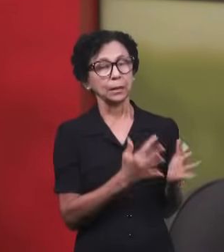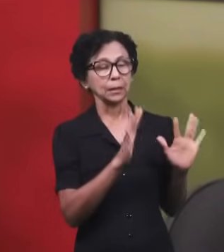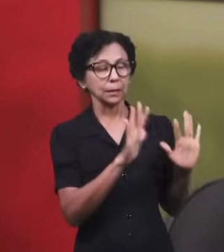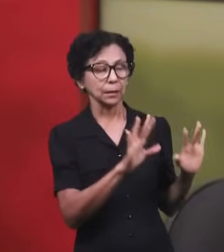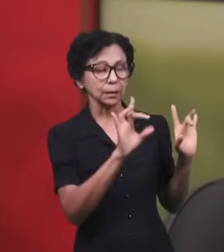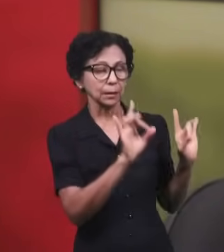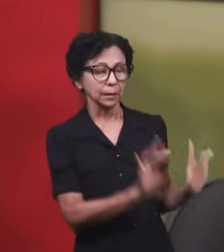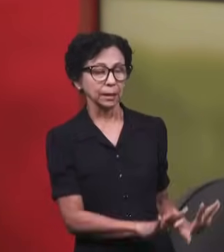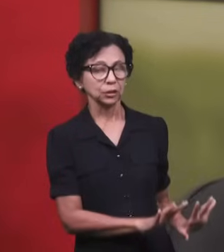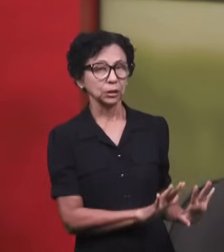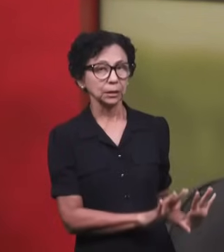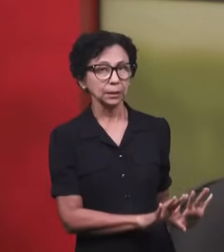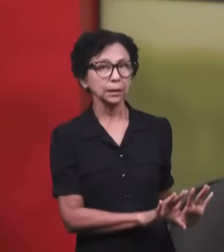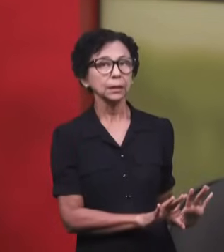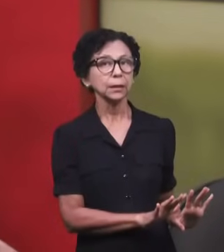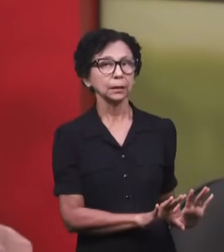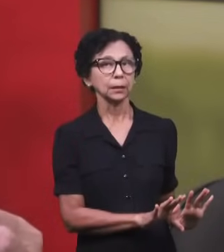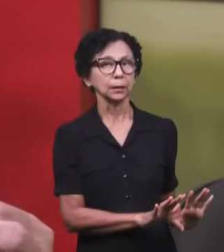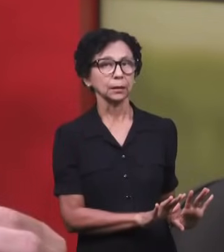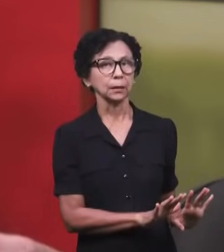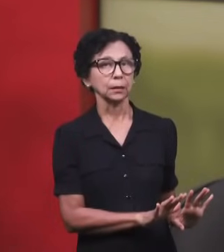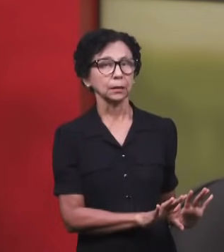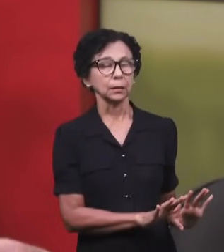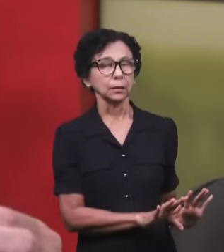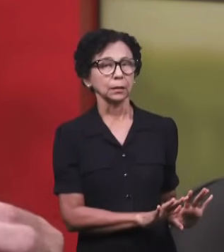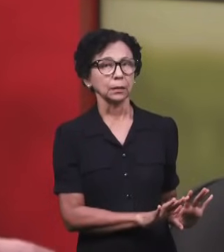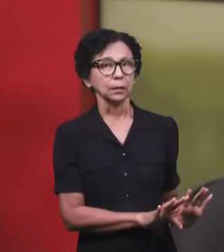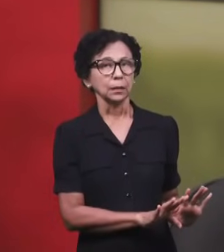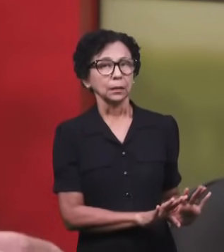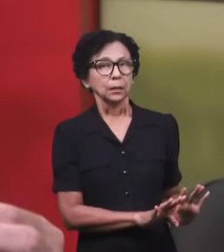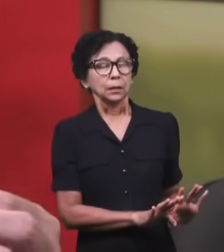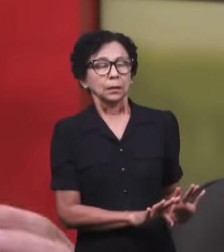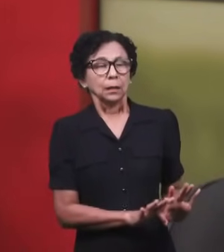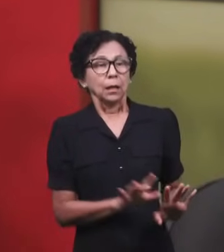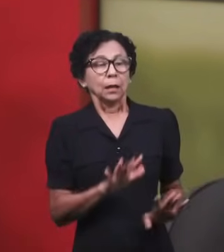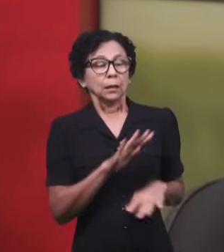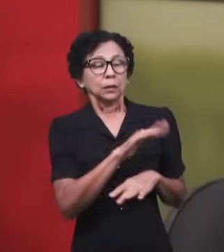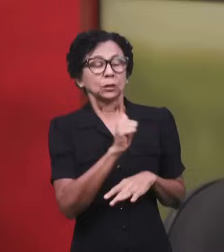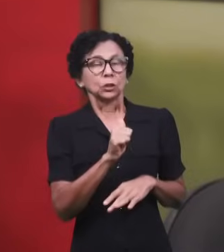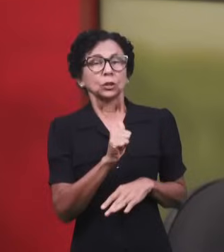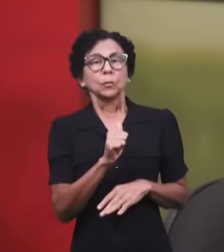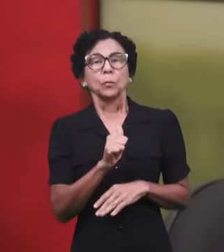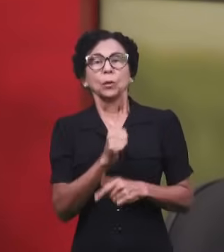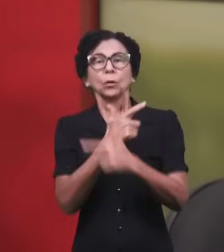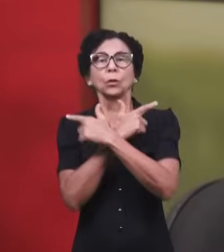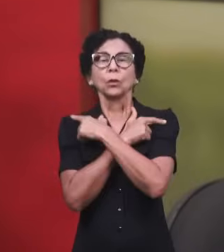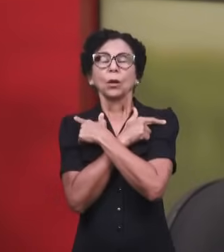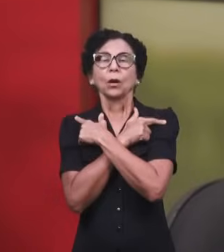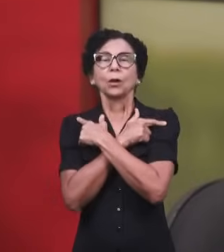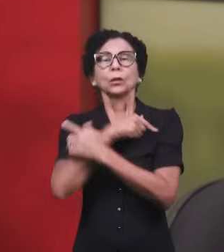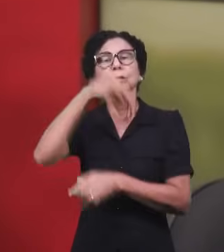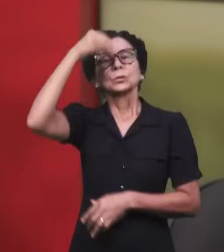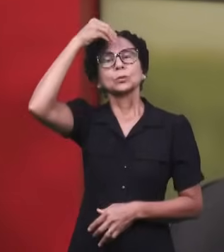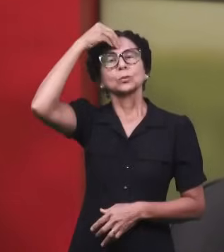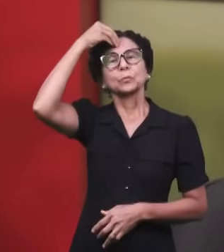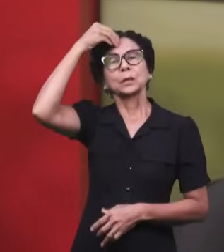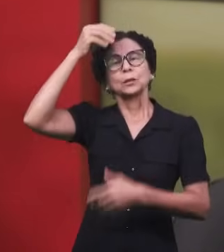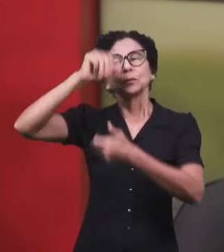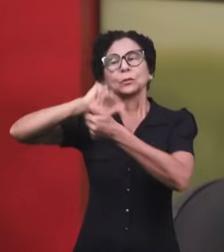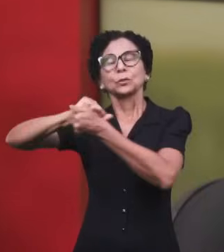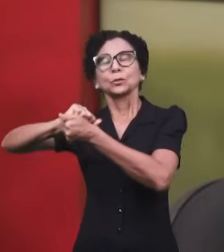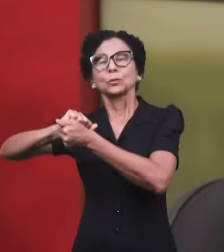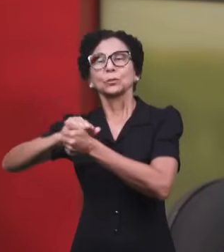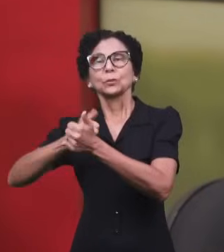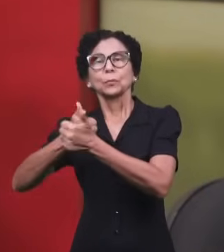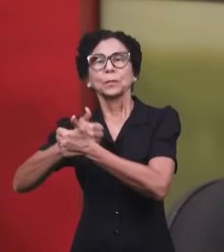família a desobediência só traz aflição para os lares. Quando o Senhor der uma palavra, quando o Senhor